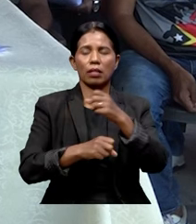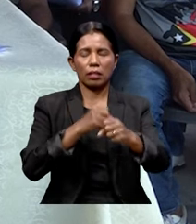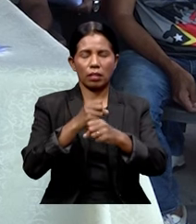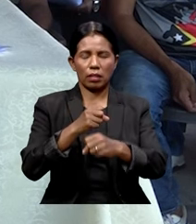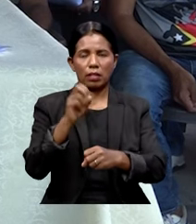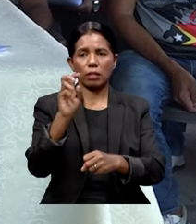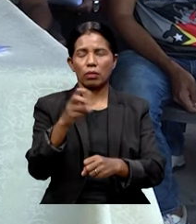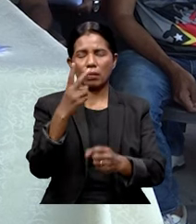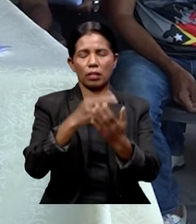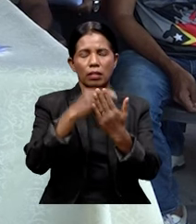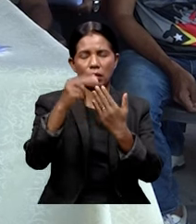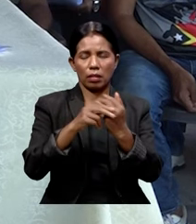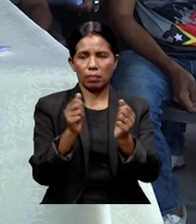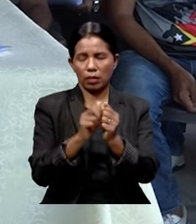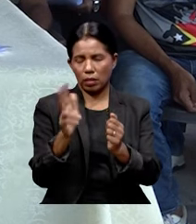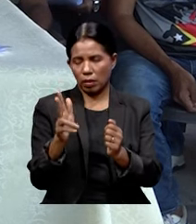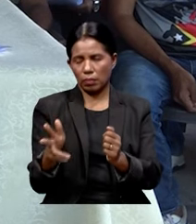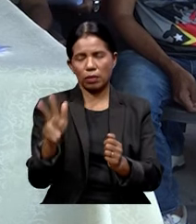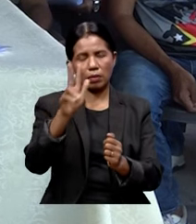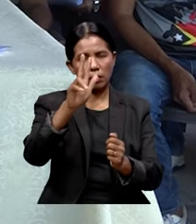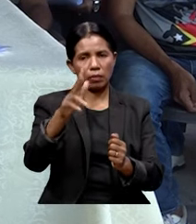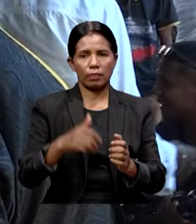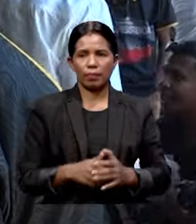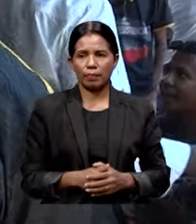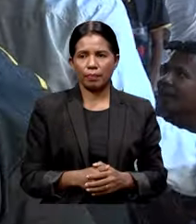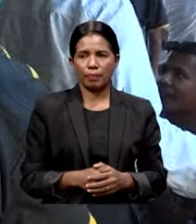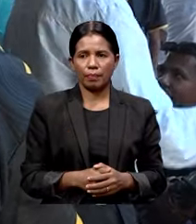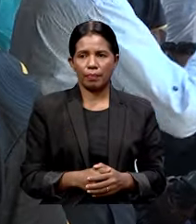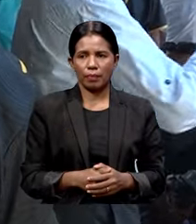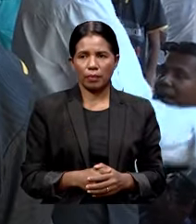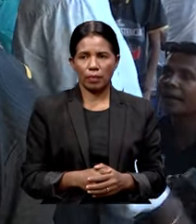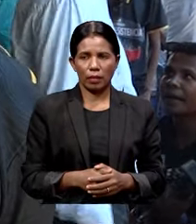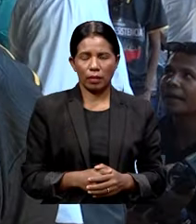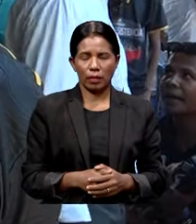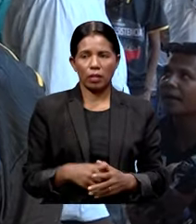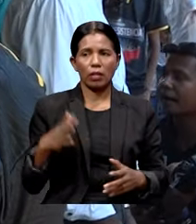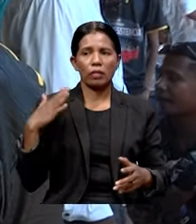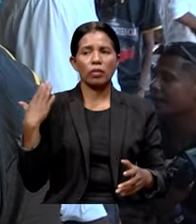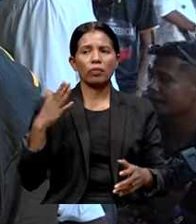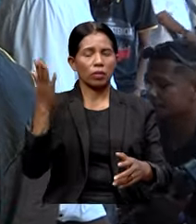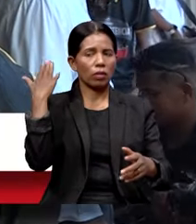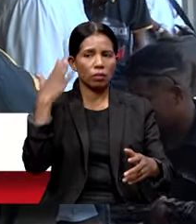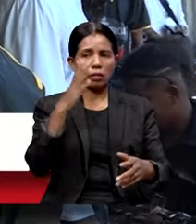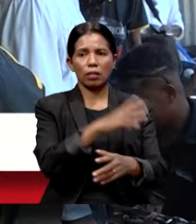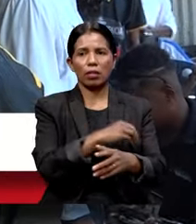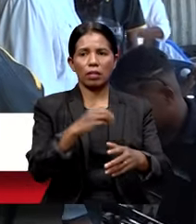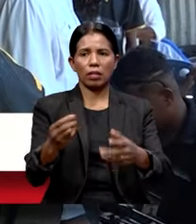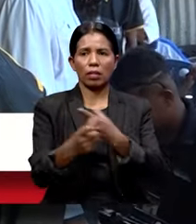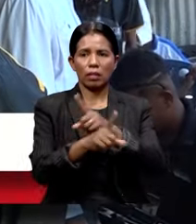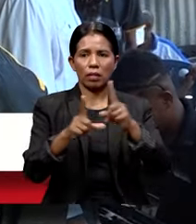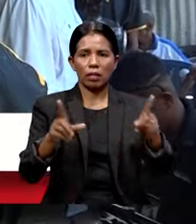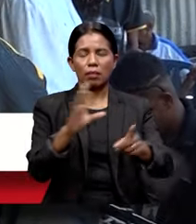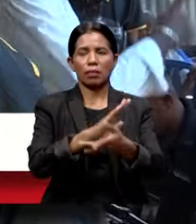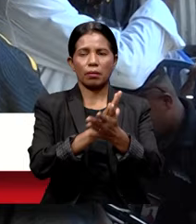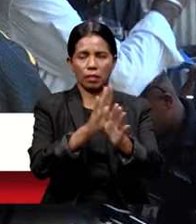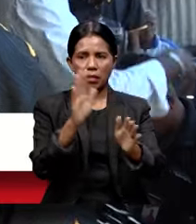Massacre Santa Cruz, badala tornou recintolo e a bemori. Jovem Sira? Papel Jovem Sira Uluk é uma luta liberta, liberta